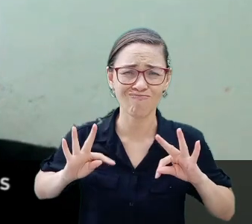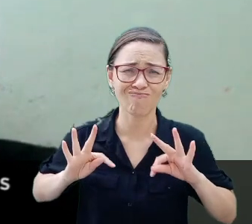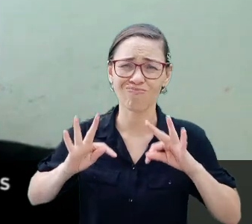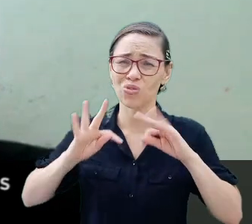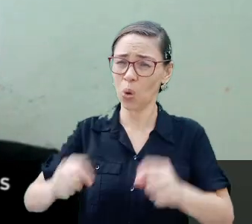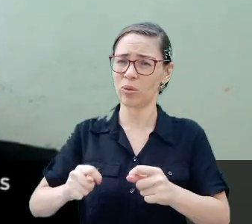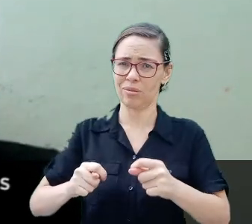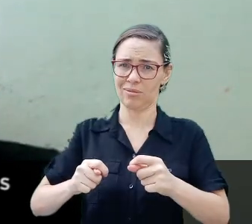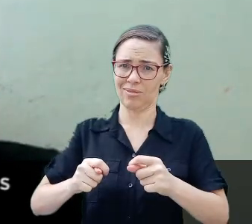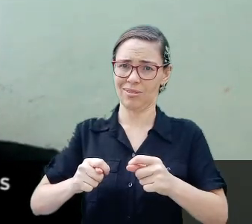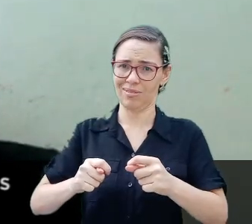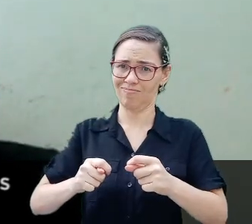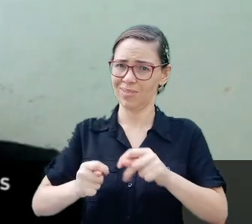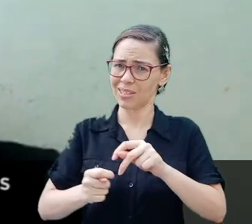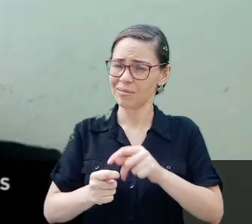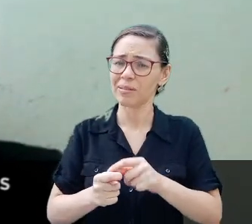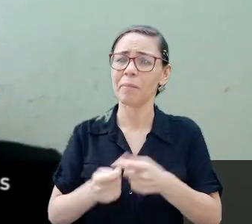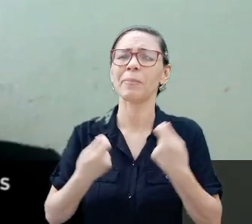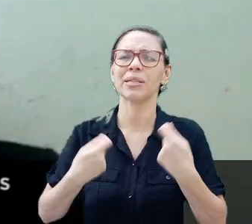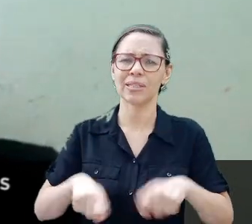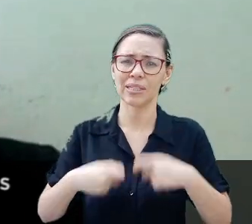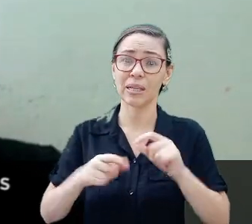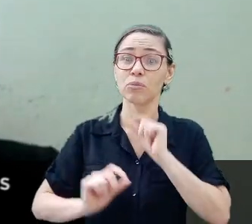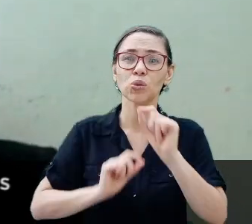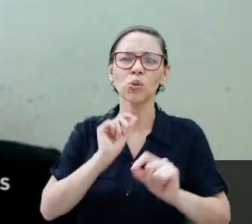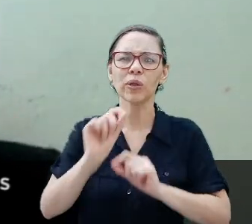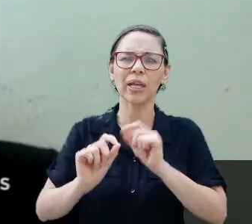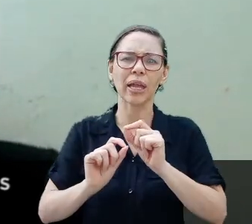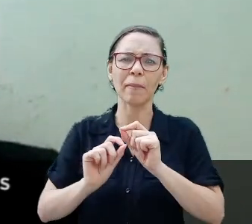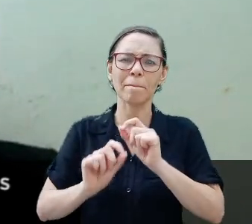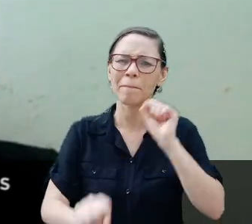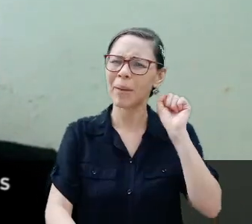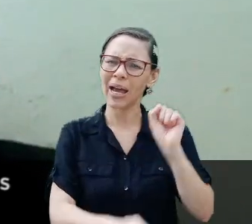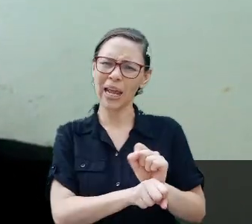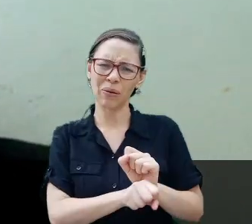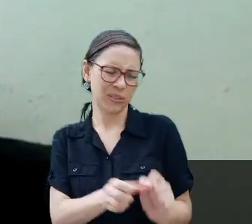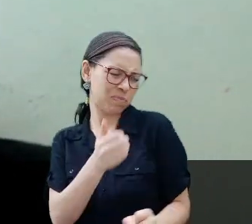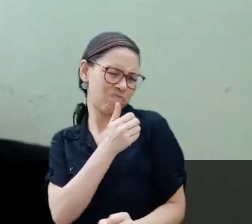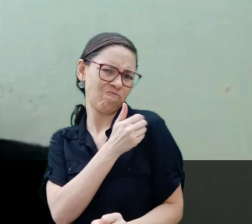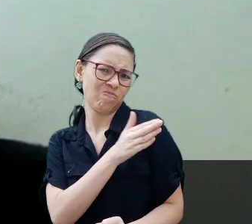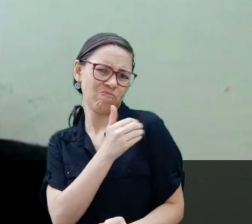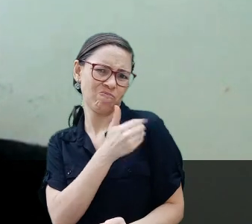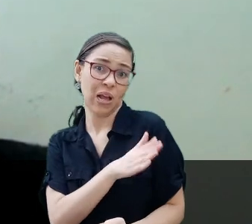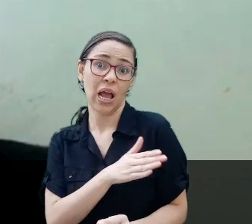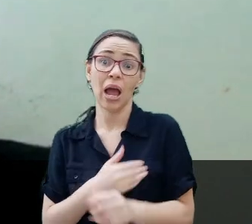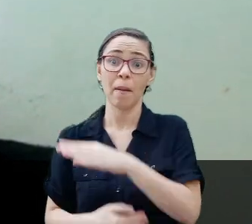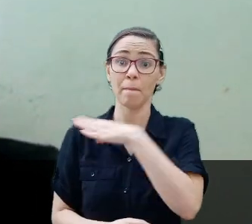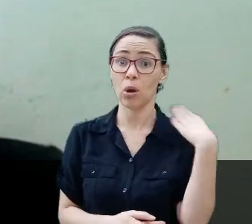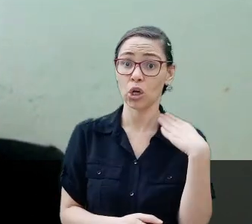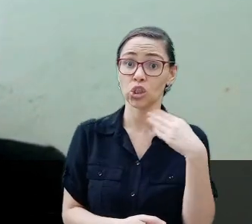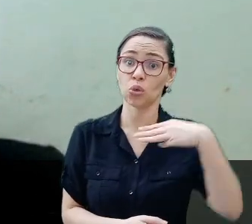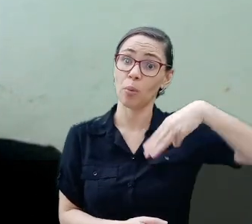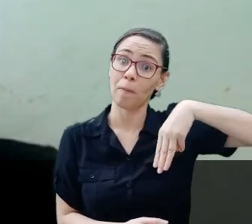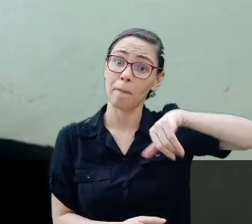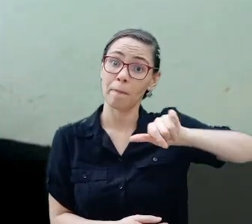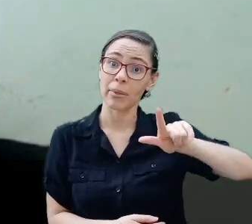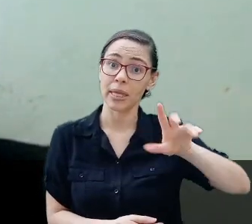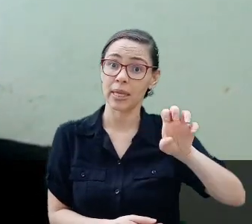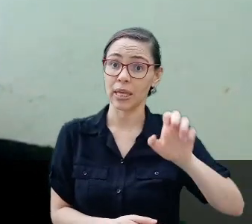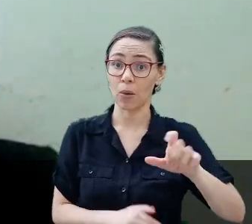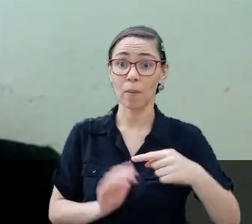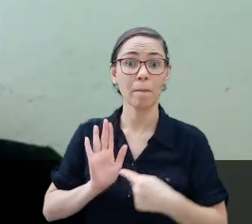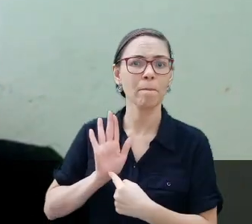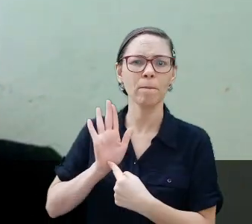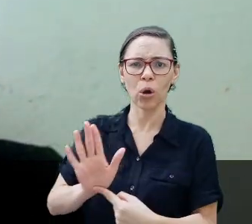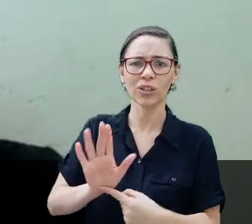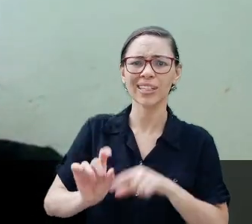ser assegurados e garantidos sem discriminações. A morte do Miguel evidencia um